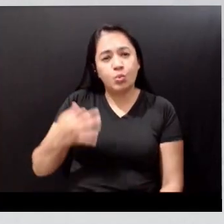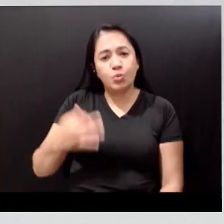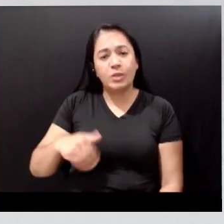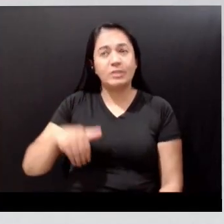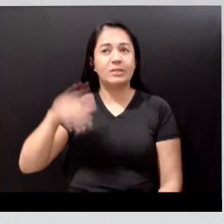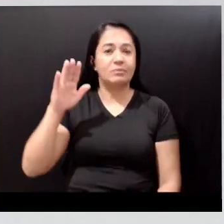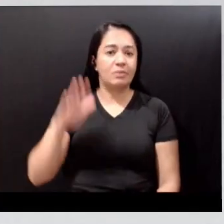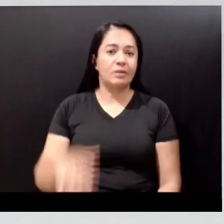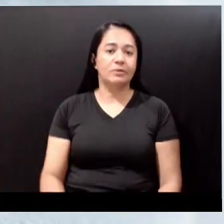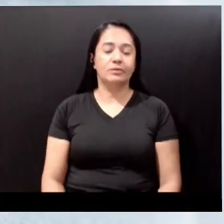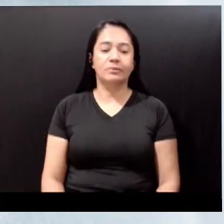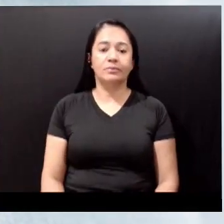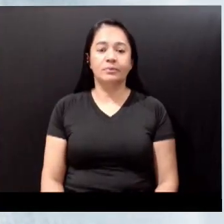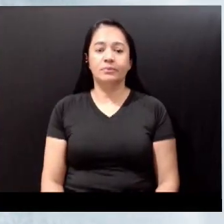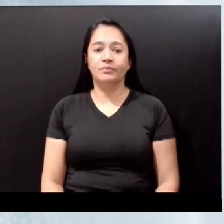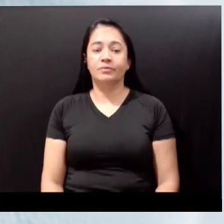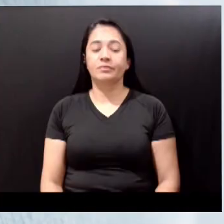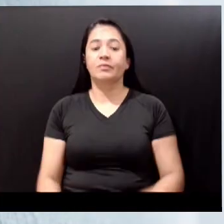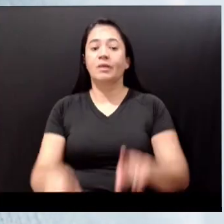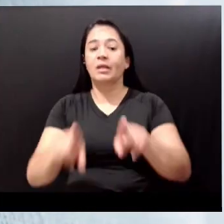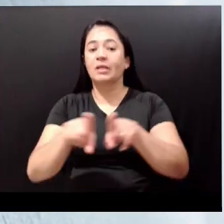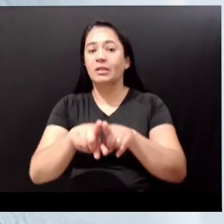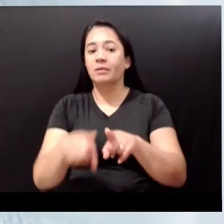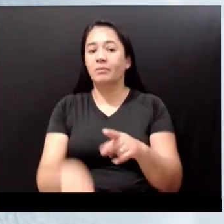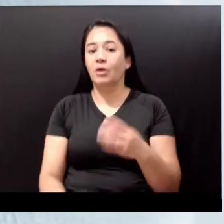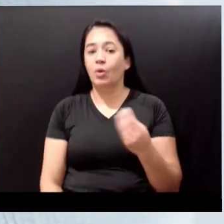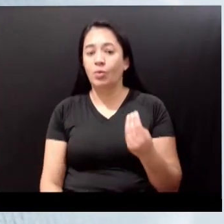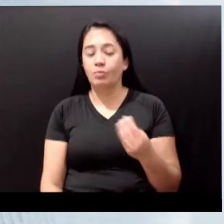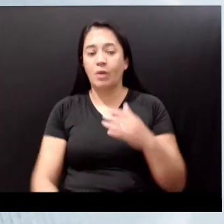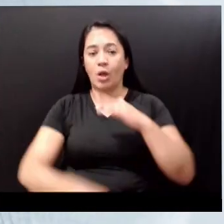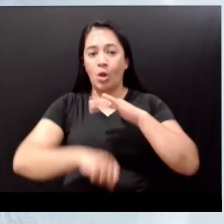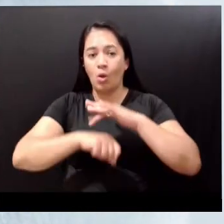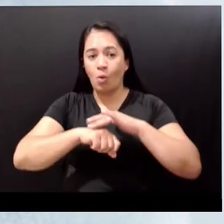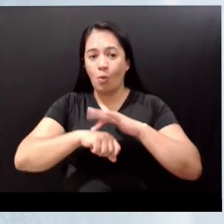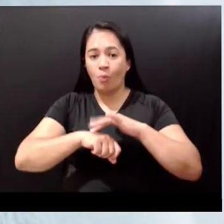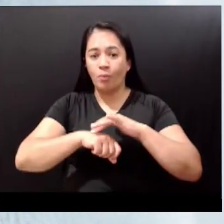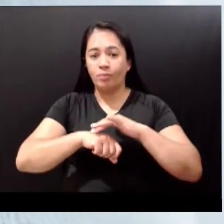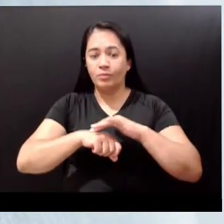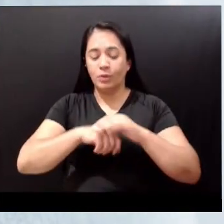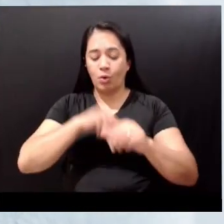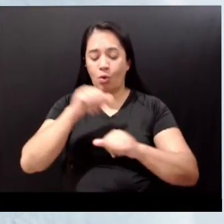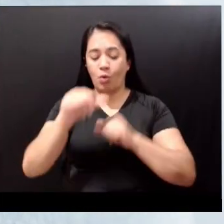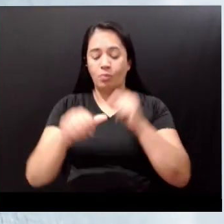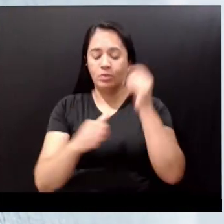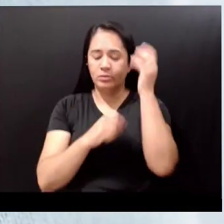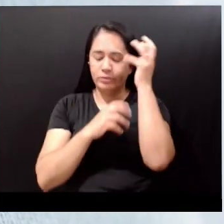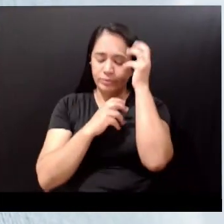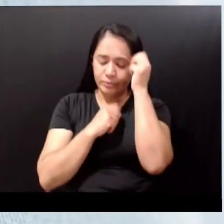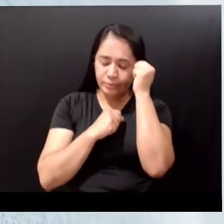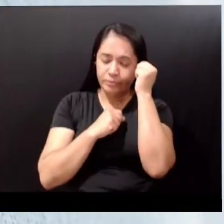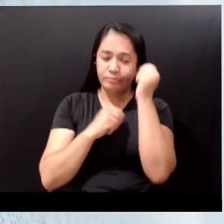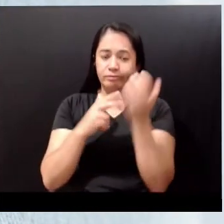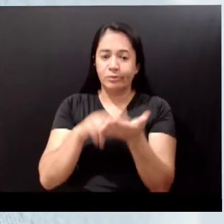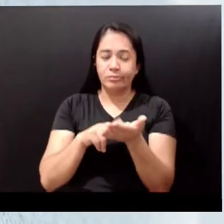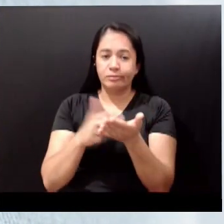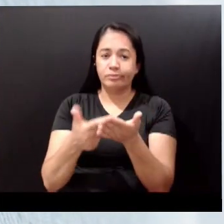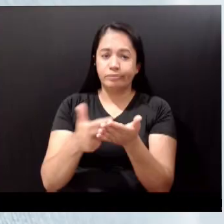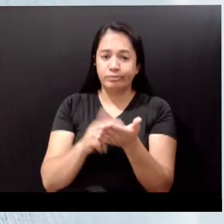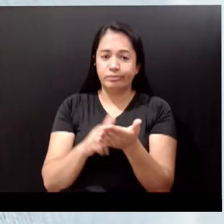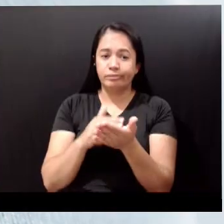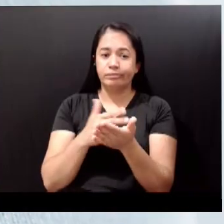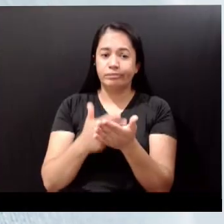meses, às vezes muito mais tempo que isso. E além de dor, é uma doença que causa uma alteração do sono, o sono